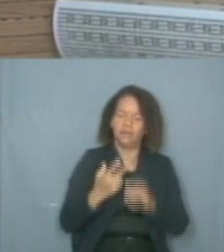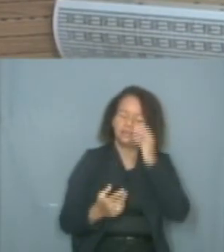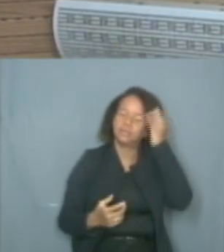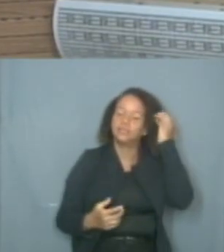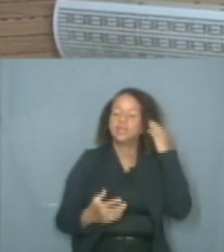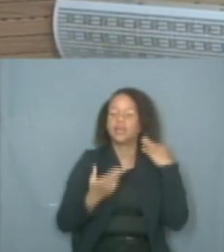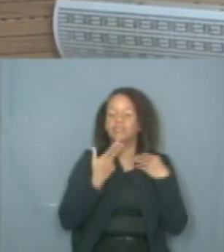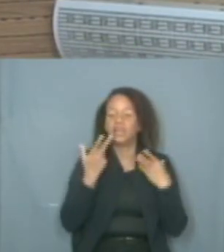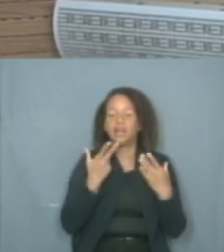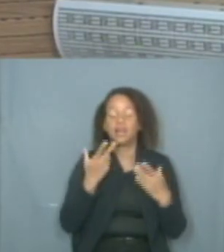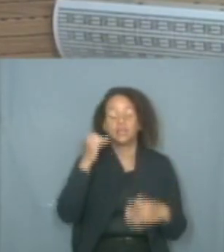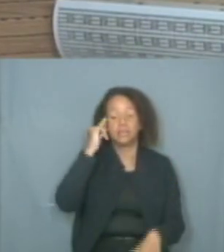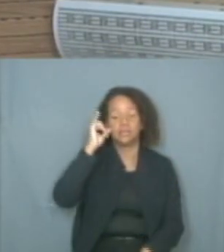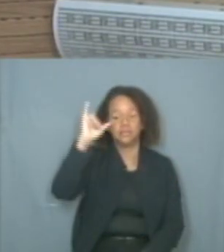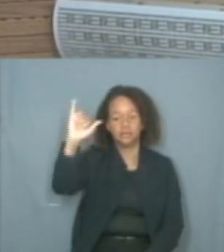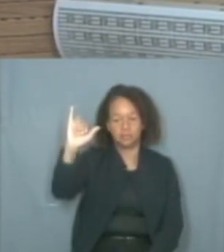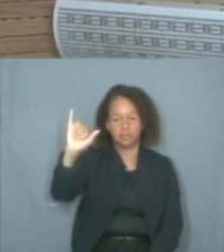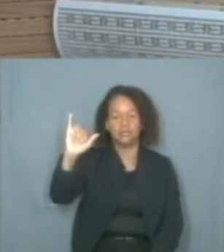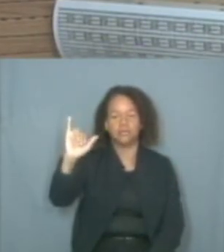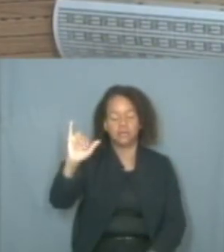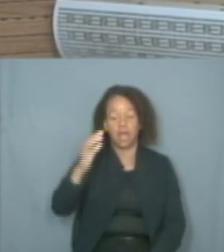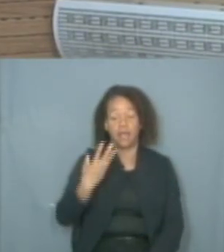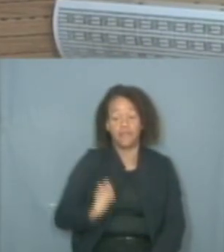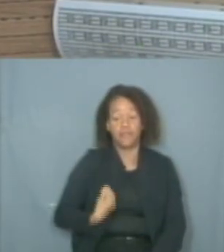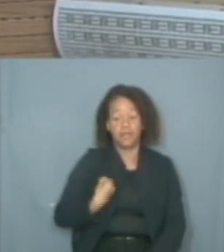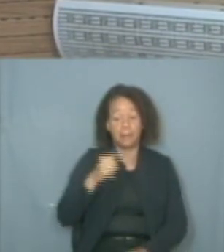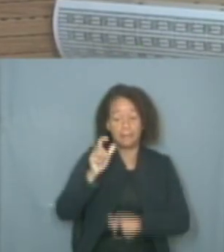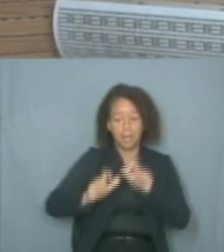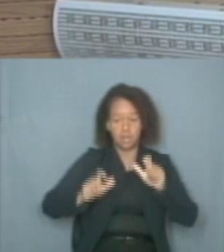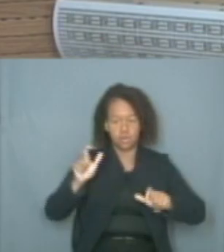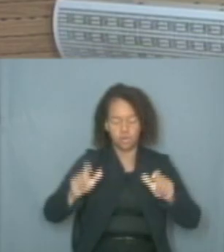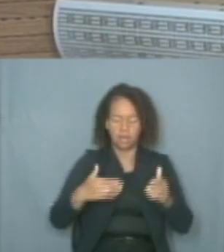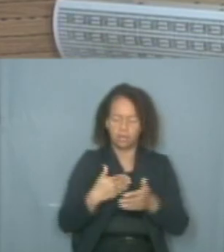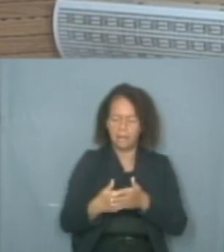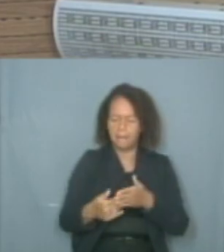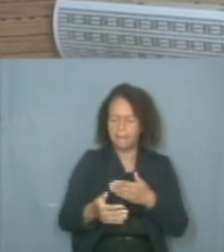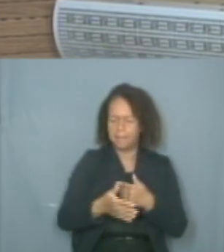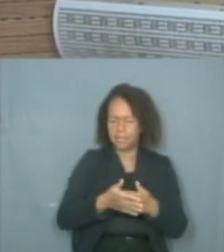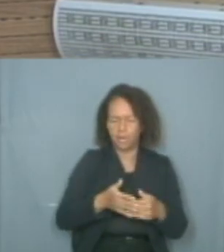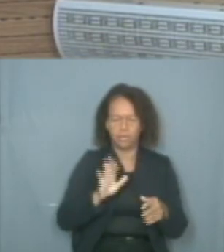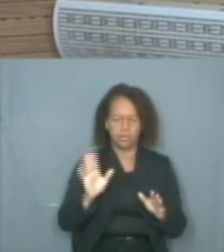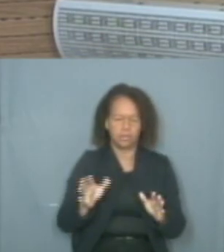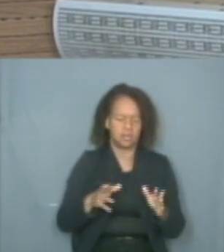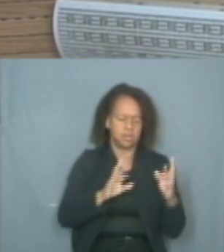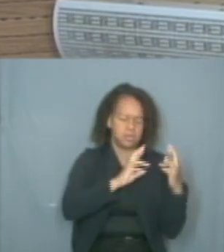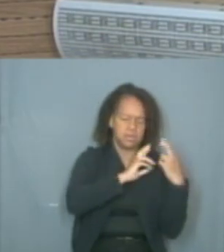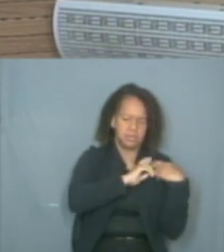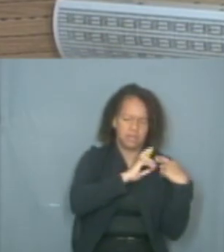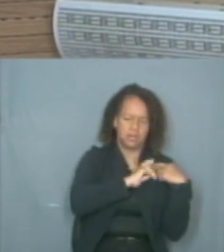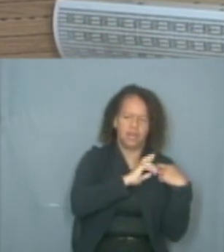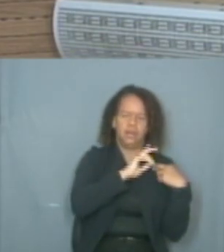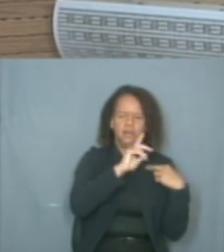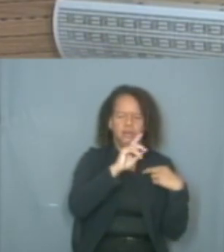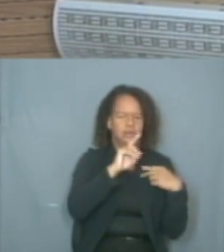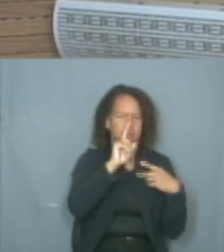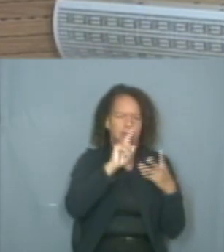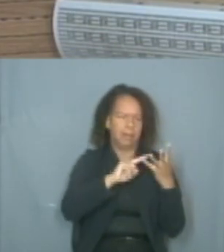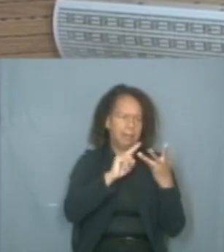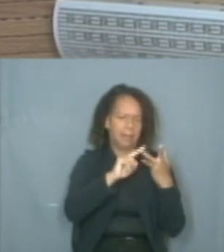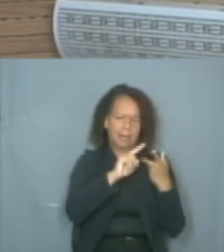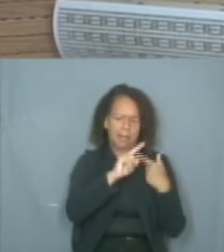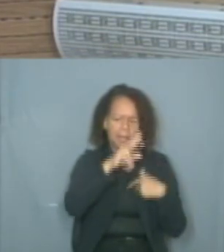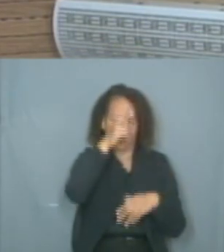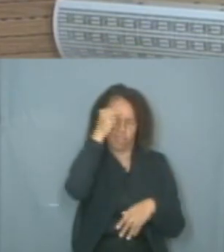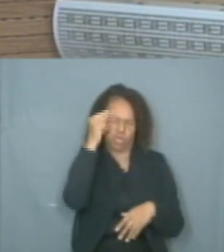gente quer falar sobre a preservação das vidas das pessoas. Não importa aqui se é de responsabilidade de A, de B,